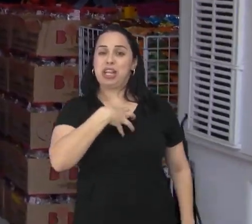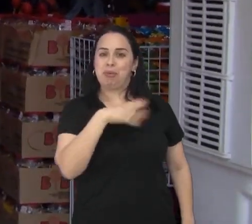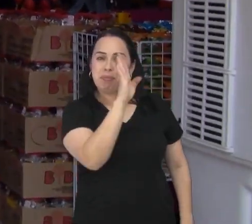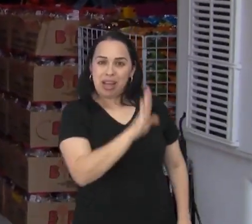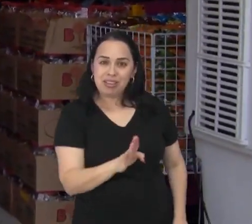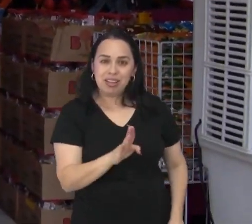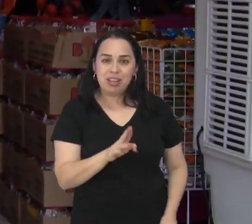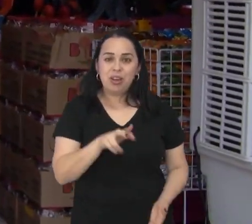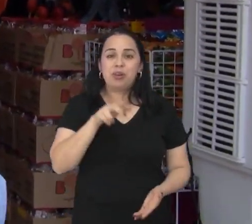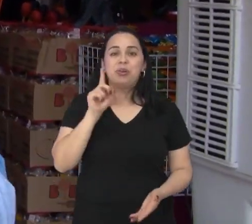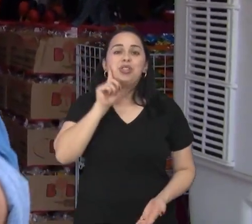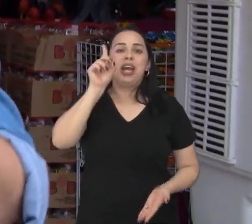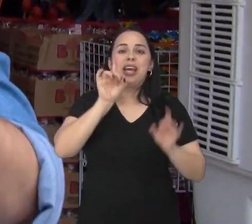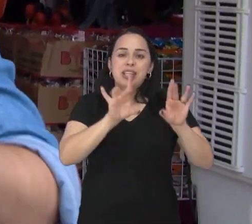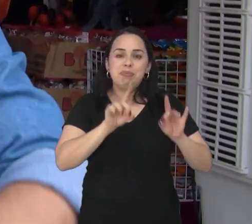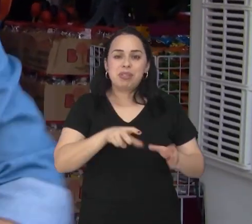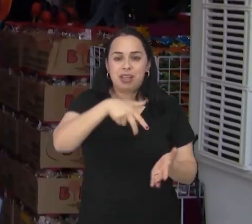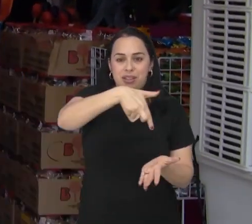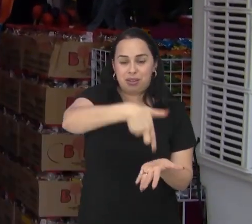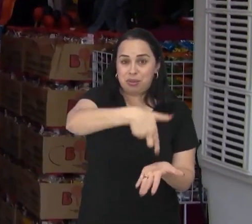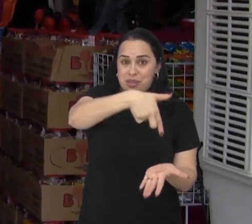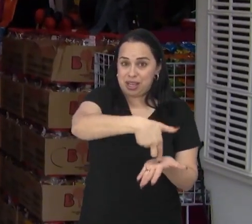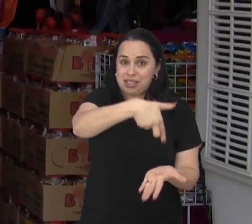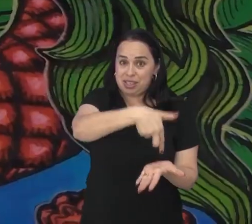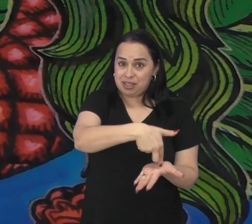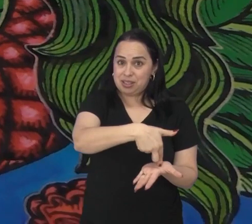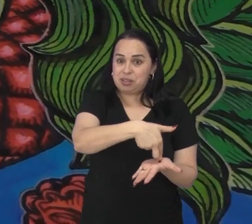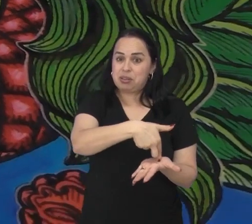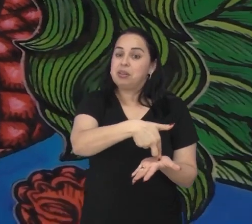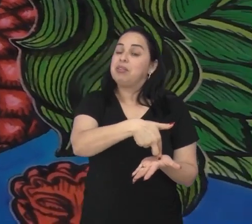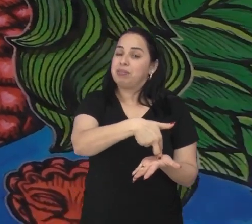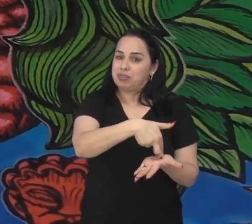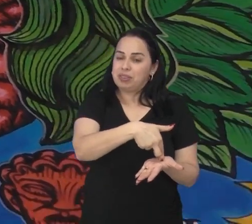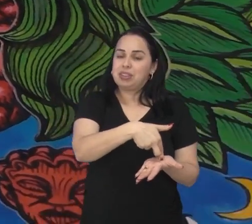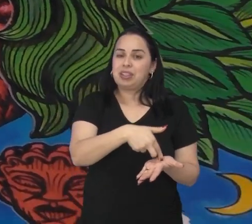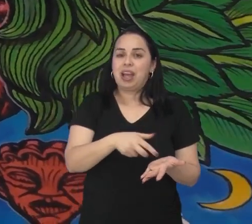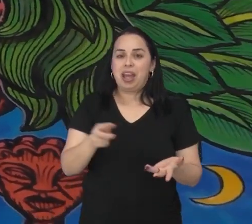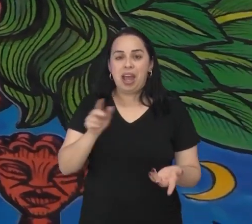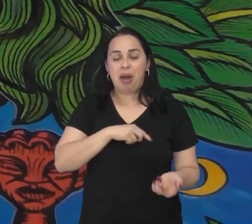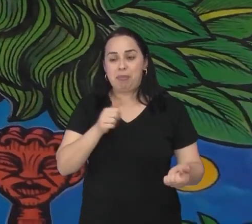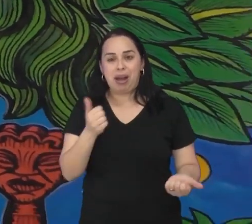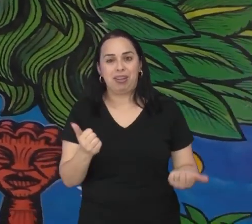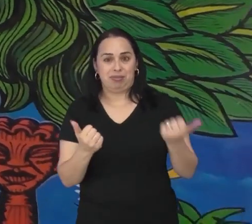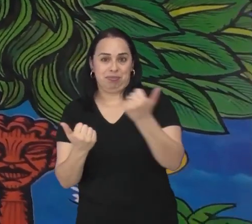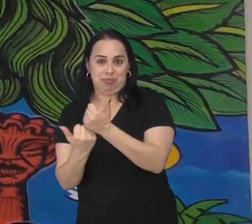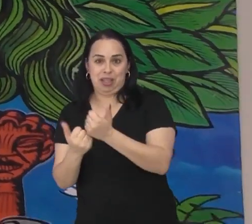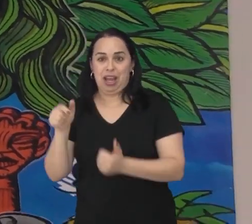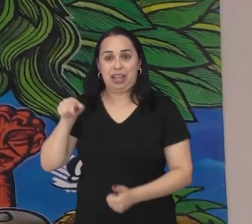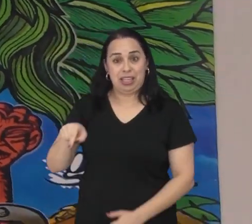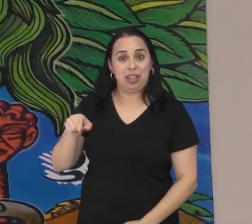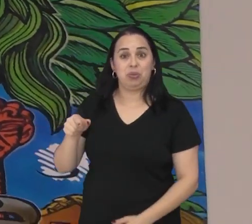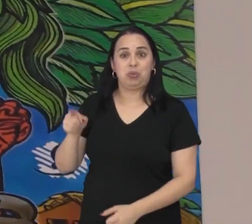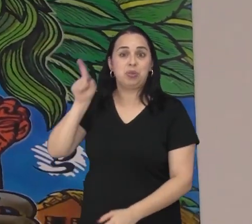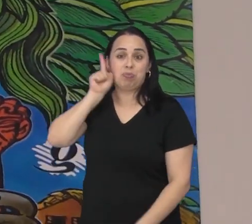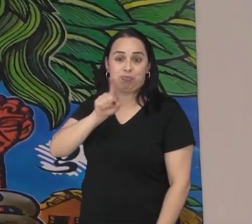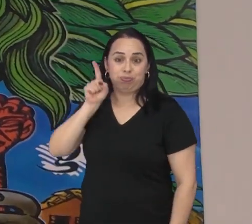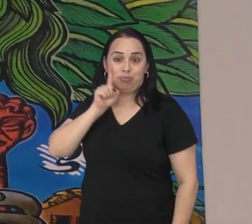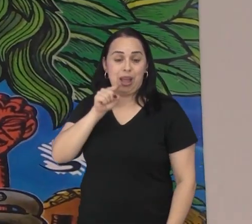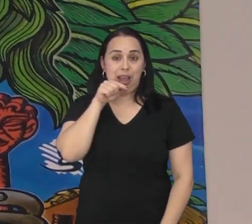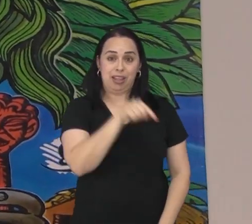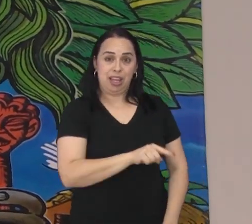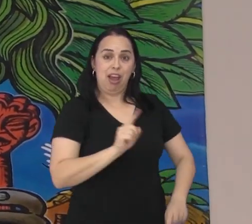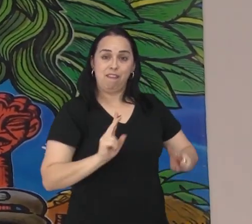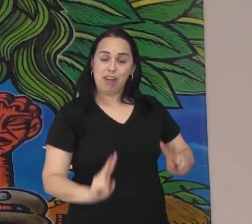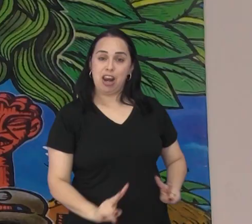de brasilidade, porque também é o dia do Saci. A celebração é uma alternativa ao Dia das Bruxas dos Estados Unidos,